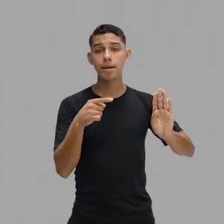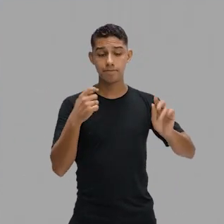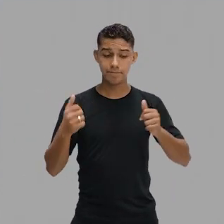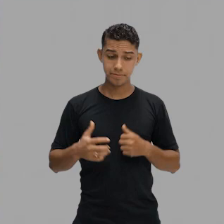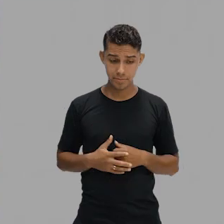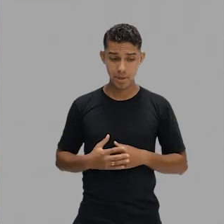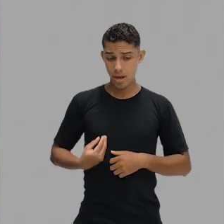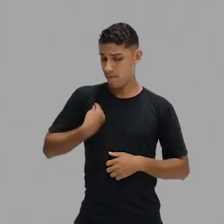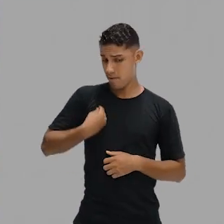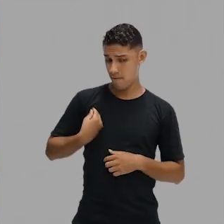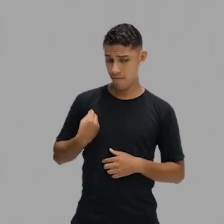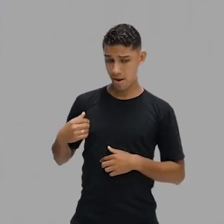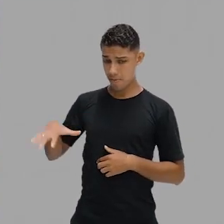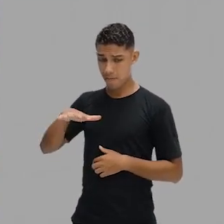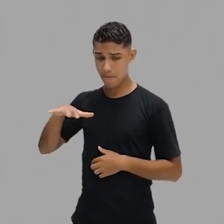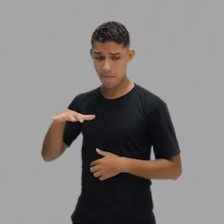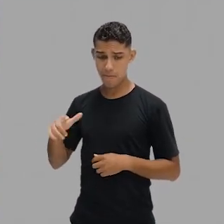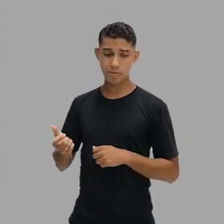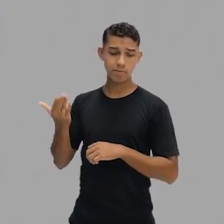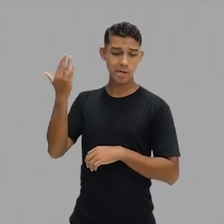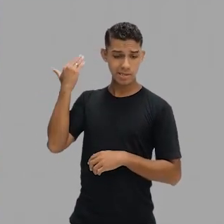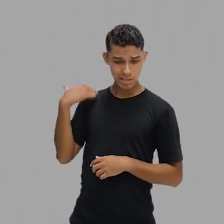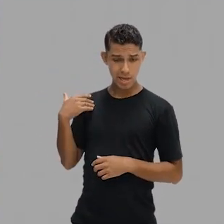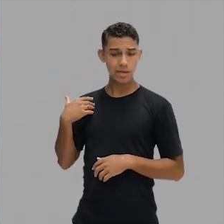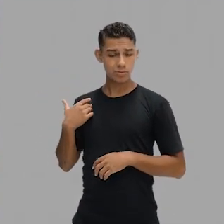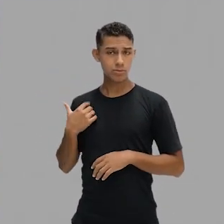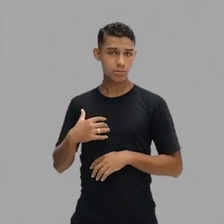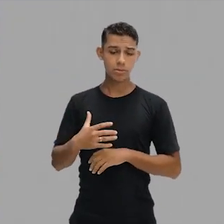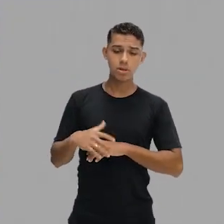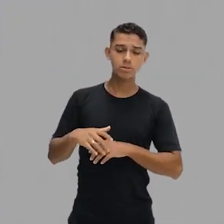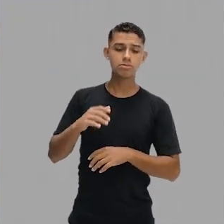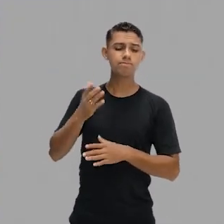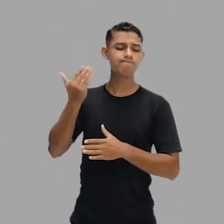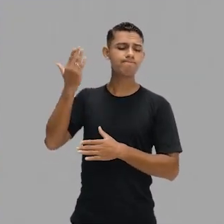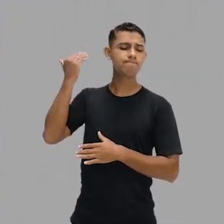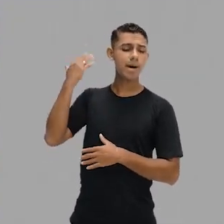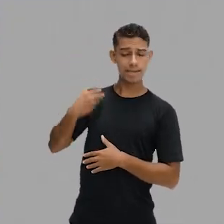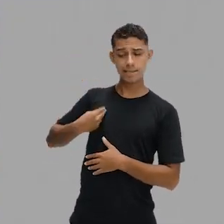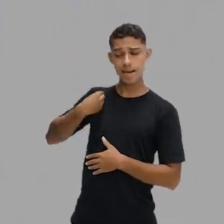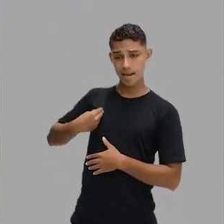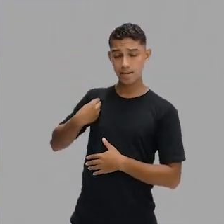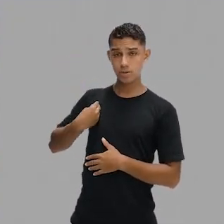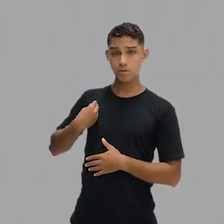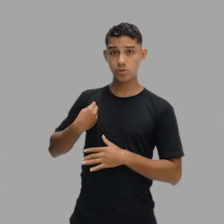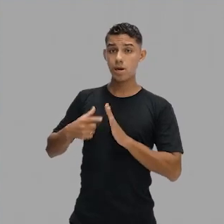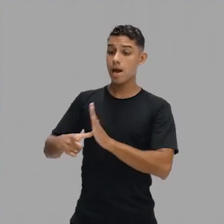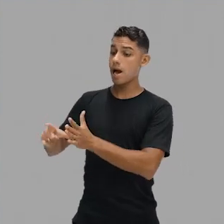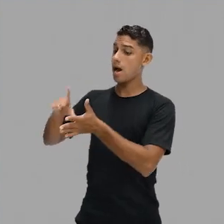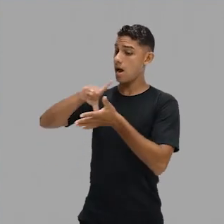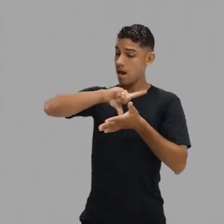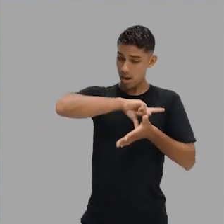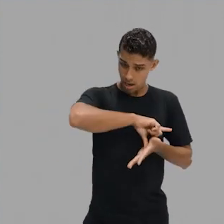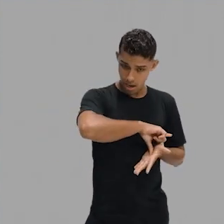organizações sociais ou políticas que temos hoje. Show de bola, olha só. Vivíamos num estágio anterior,